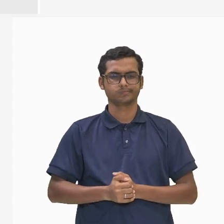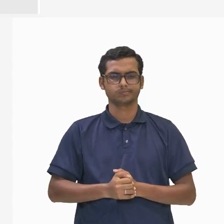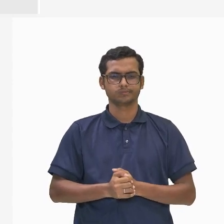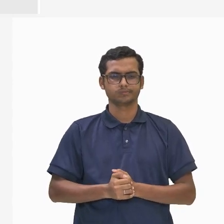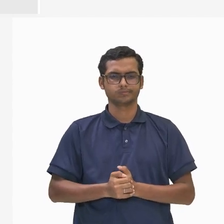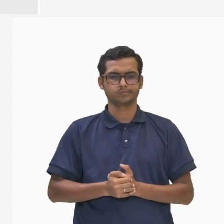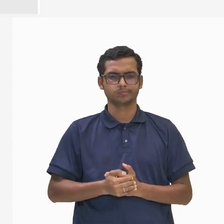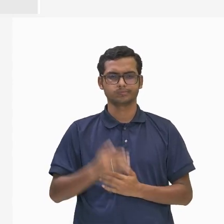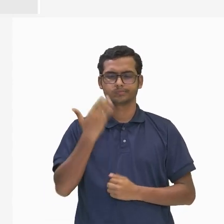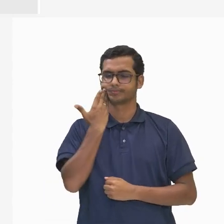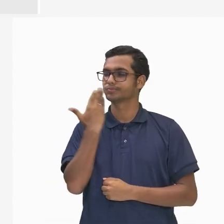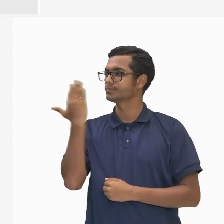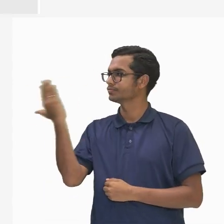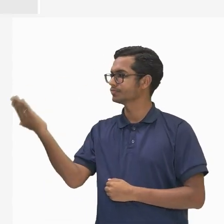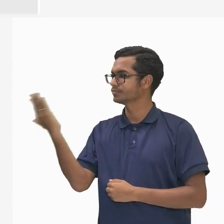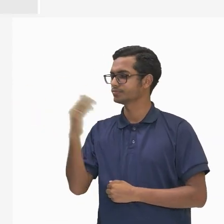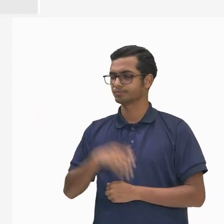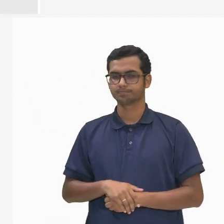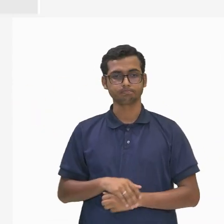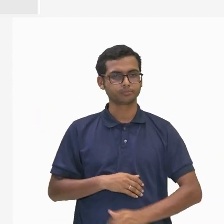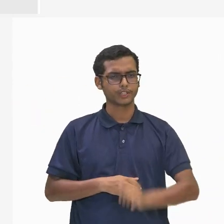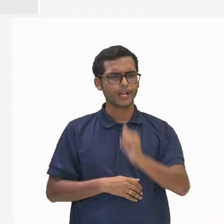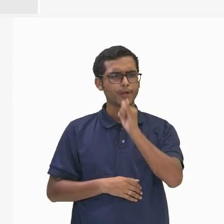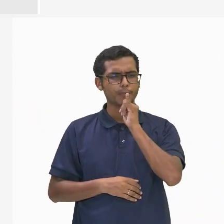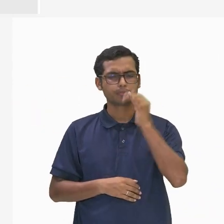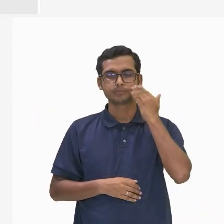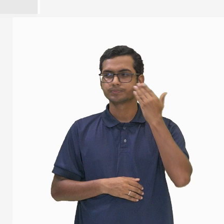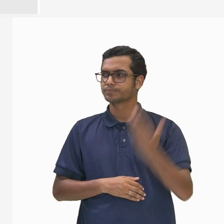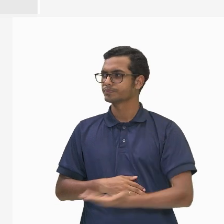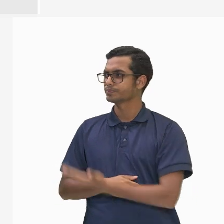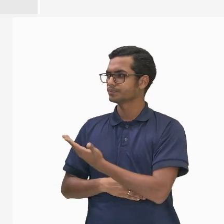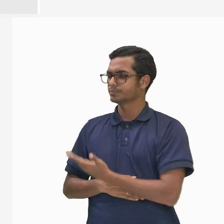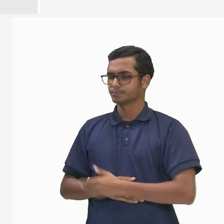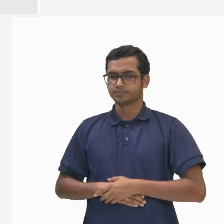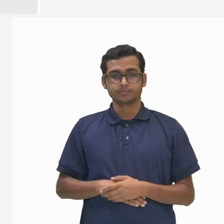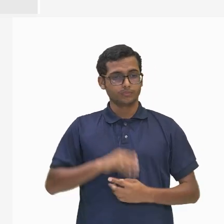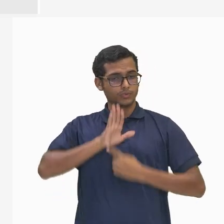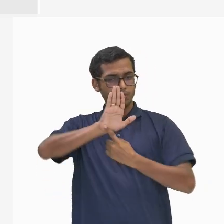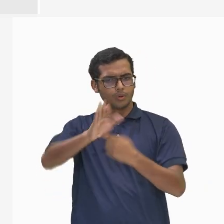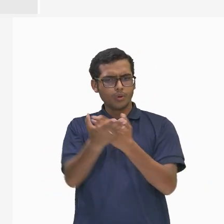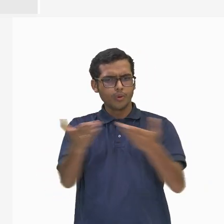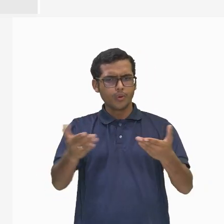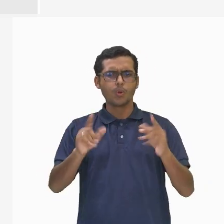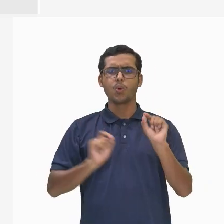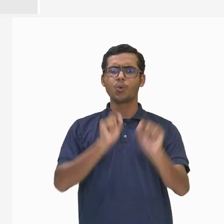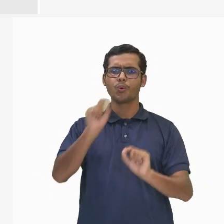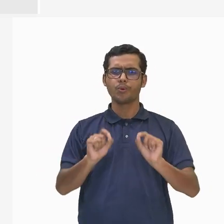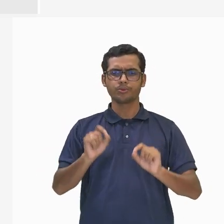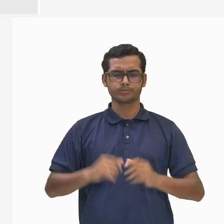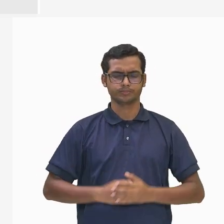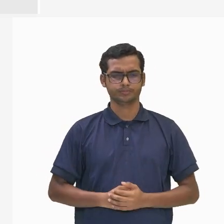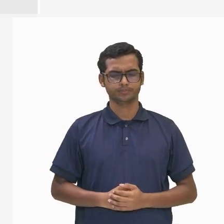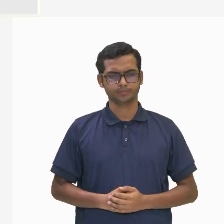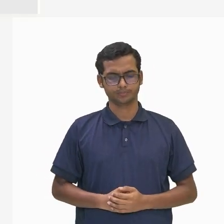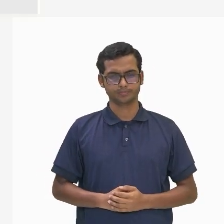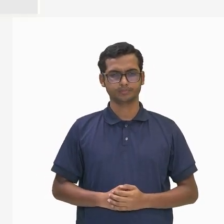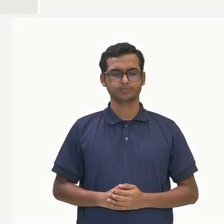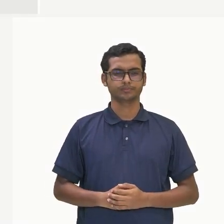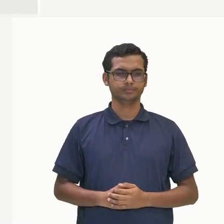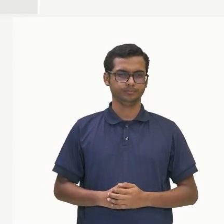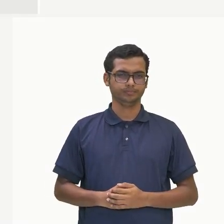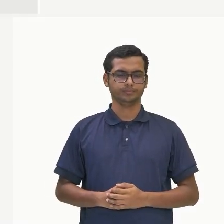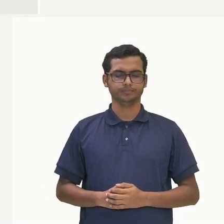Então, neste exemplo que vocês estão vendo aí, ele mostra o seguinte.